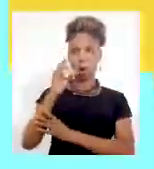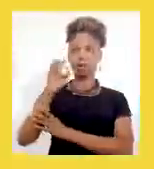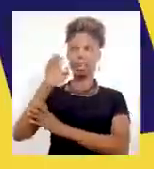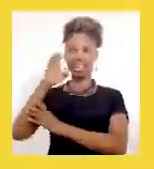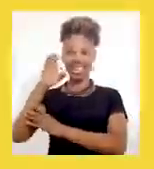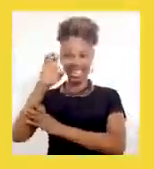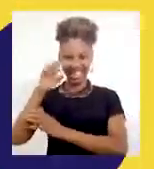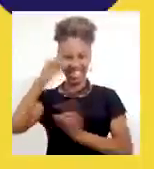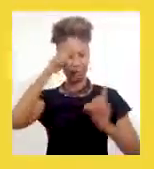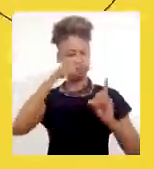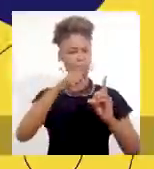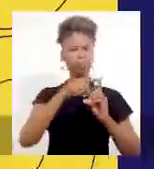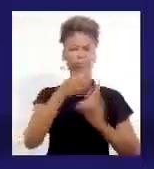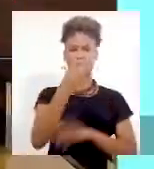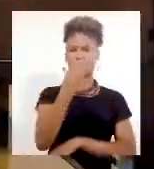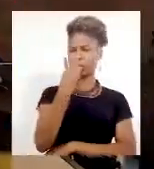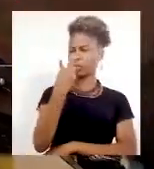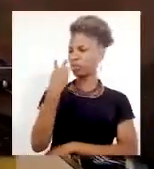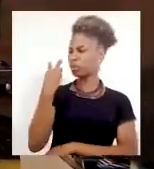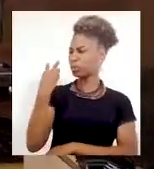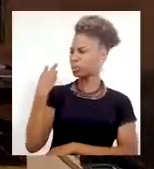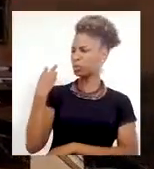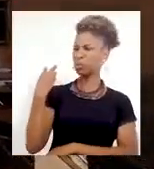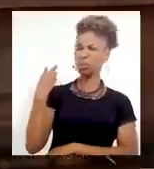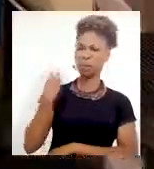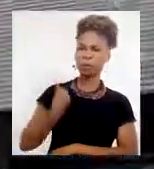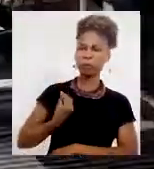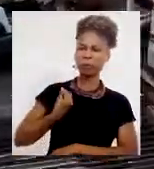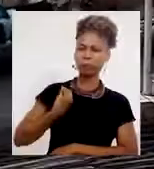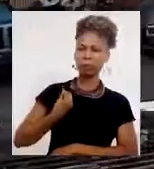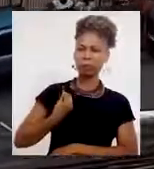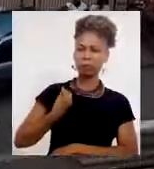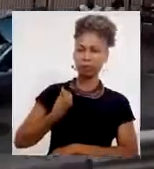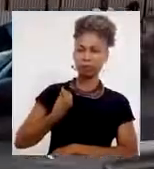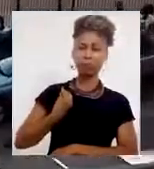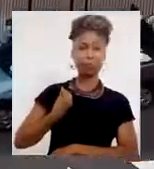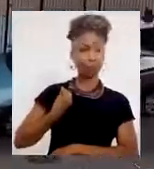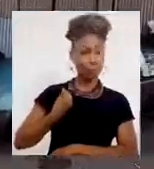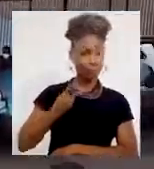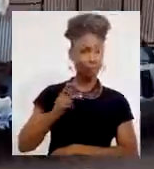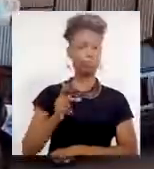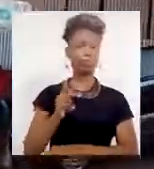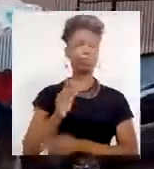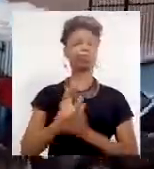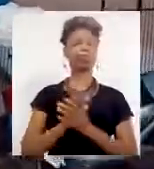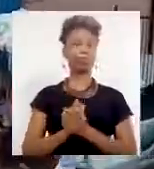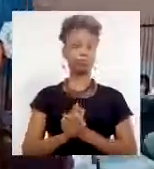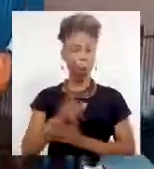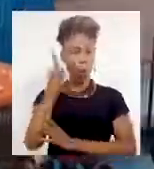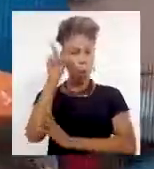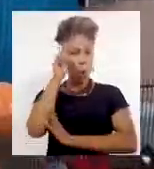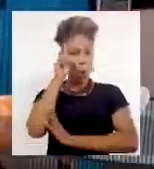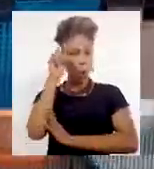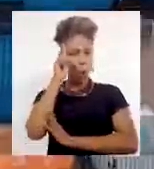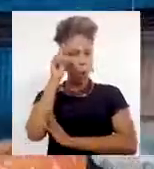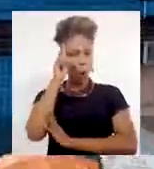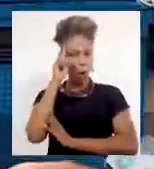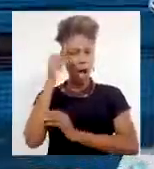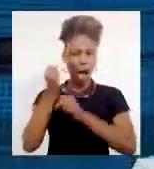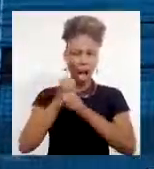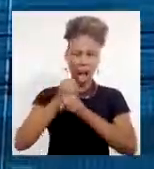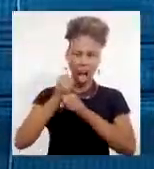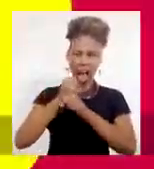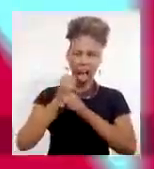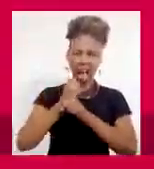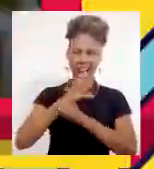é Major Denise na missão. Olha para tudo que a gente passou. Ou melhor, que a gente passa todos os dias,